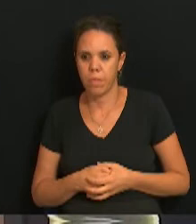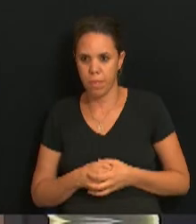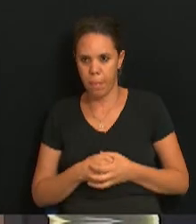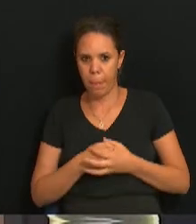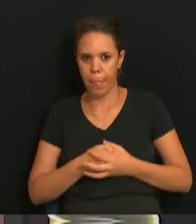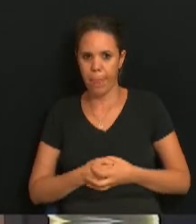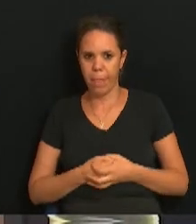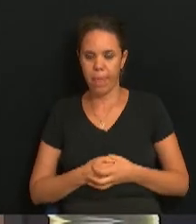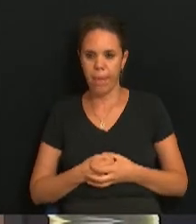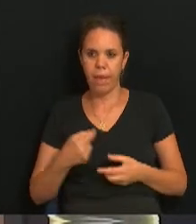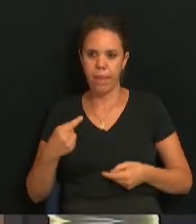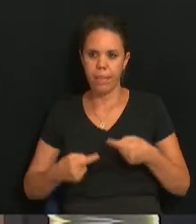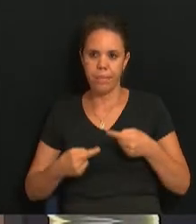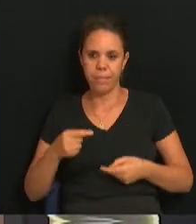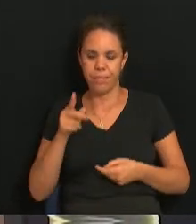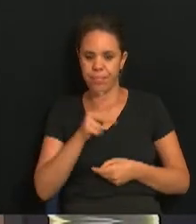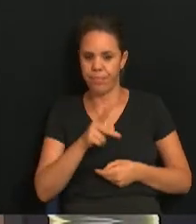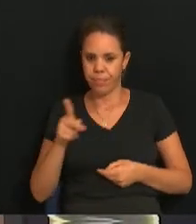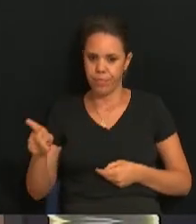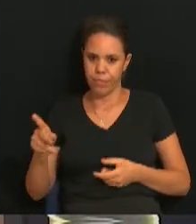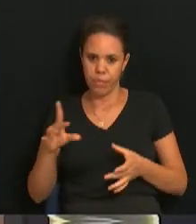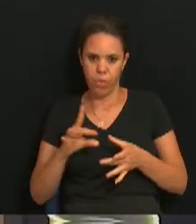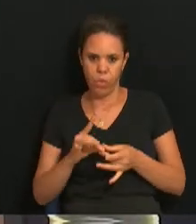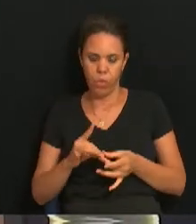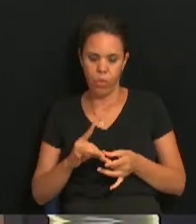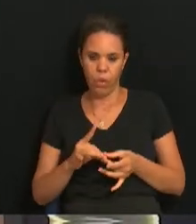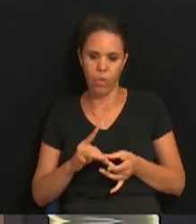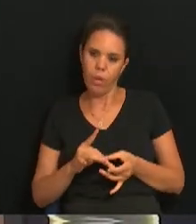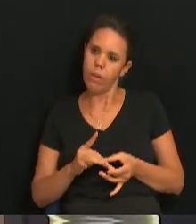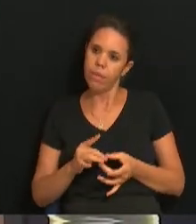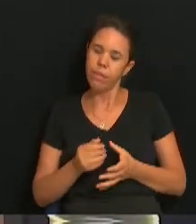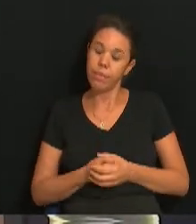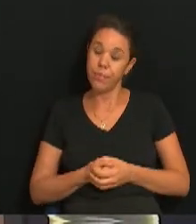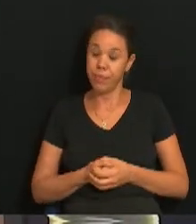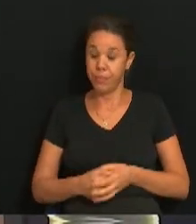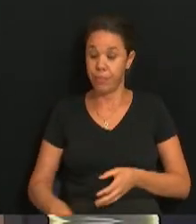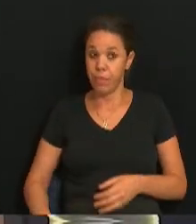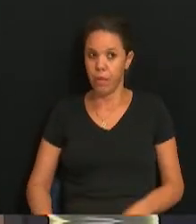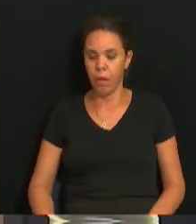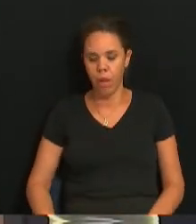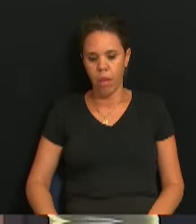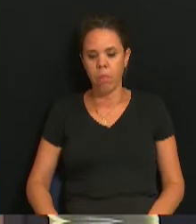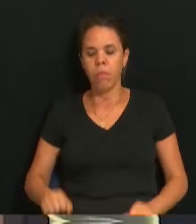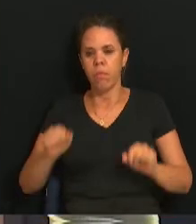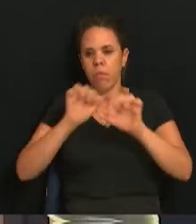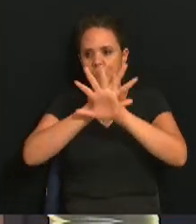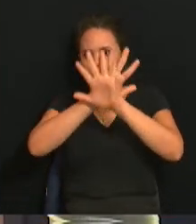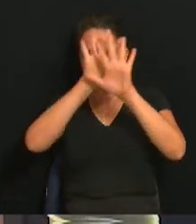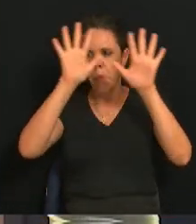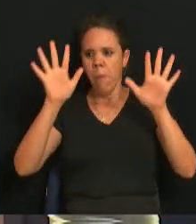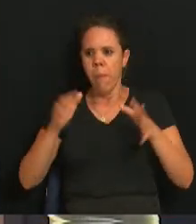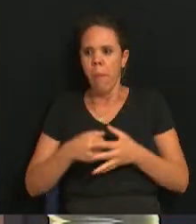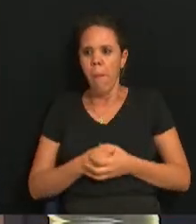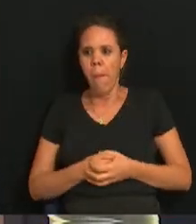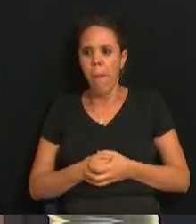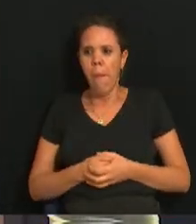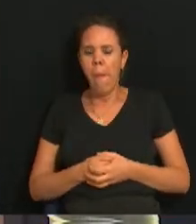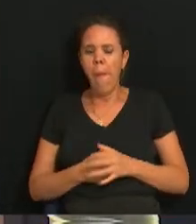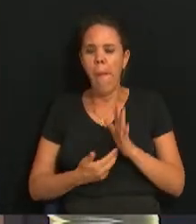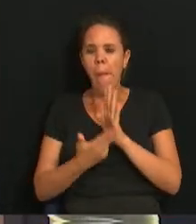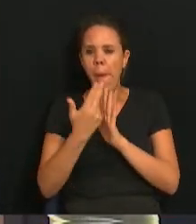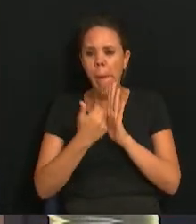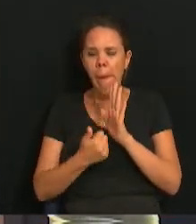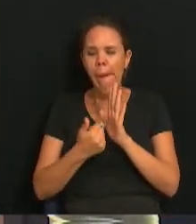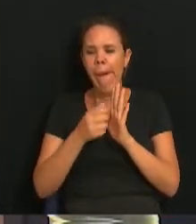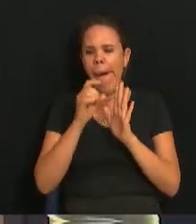A discussão dos professores adjuntos está muito claro, aliás, está desenhado, ou seja, é